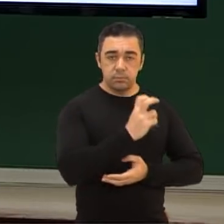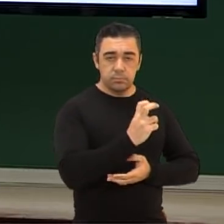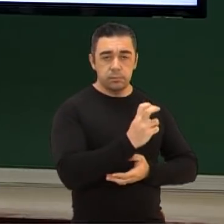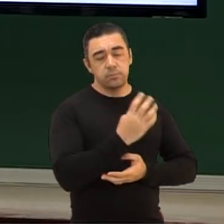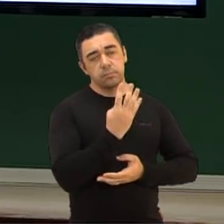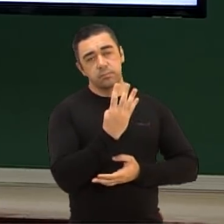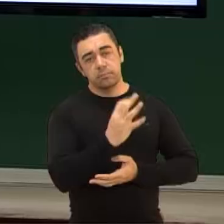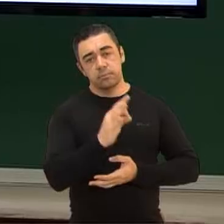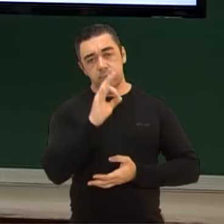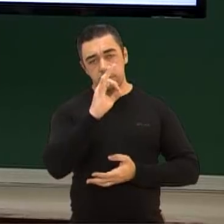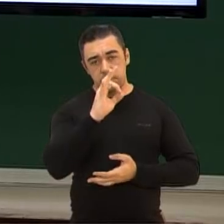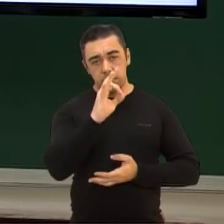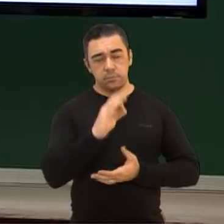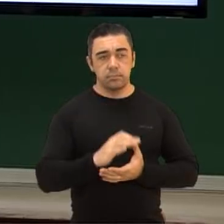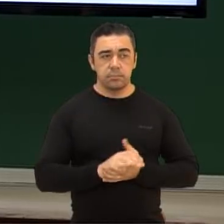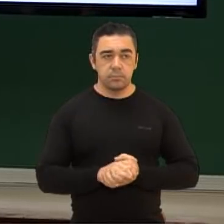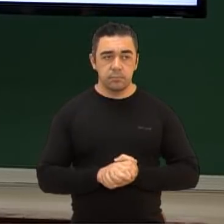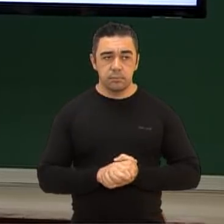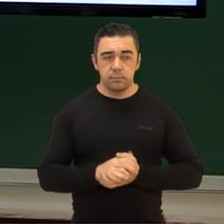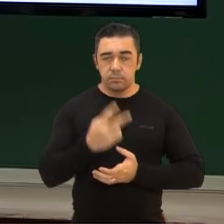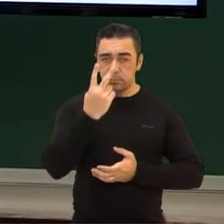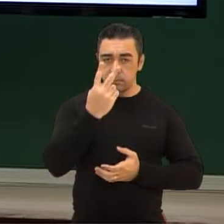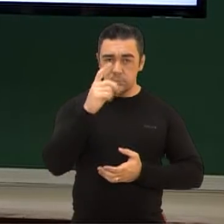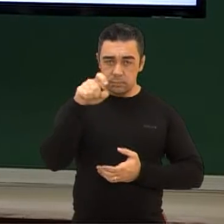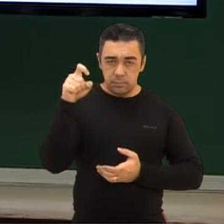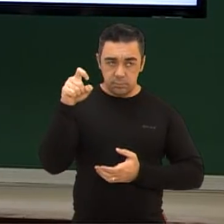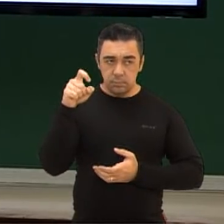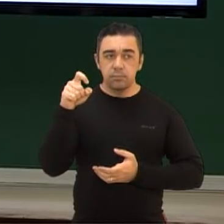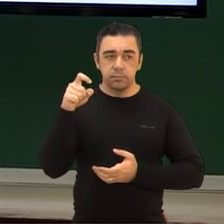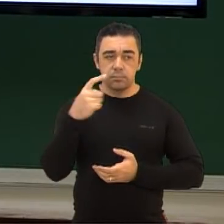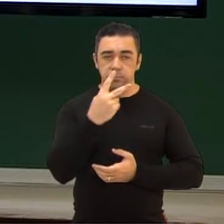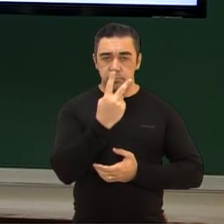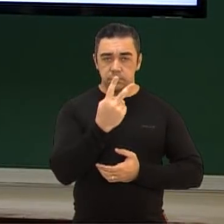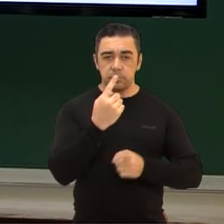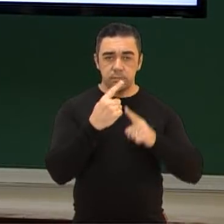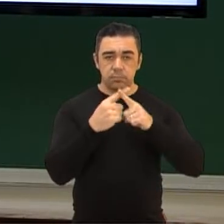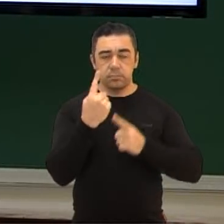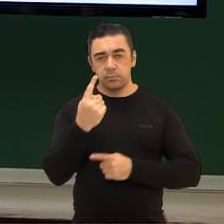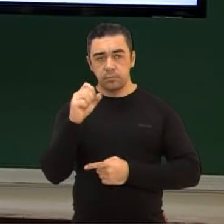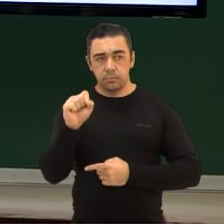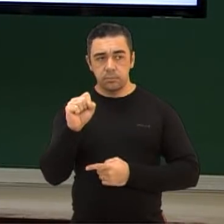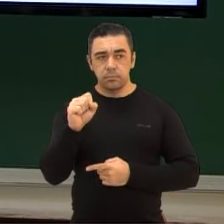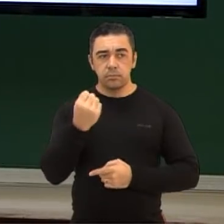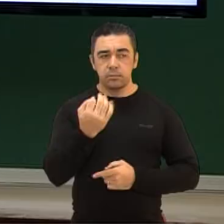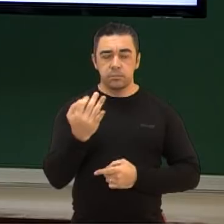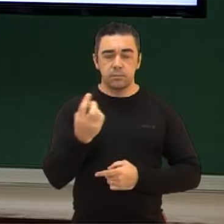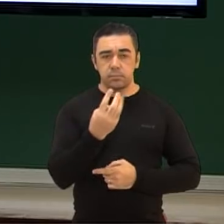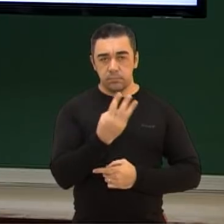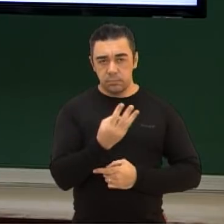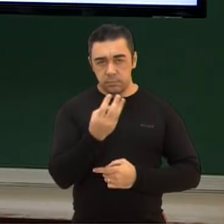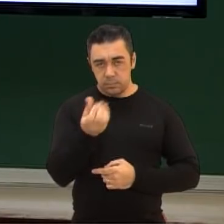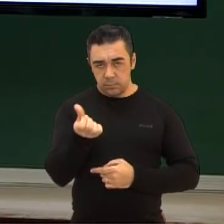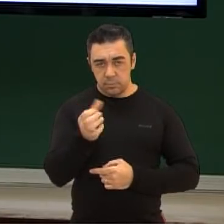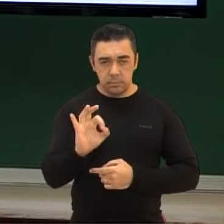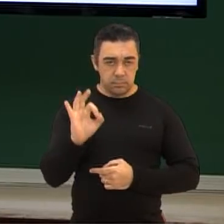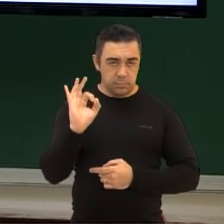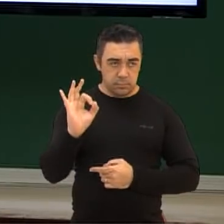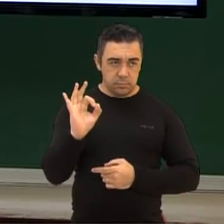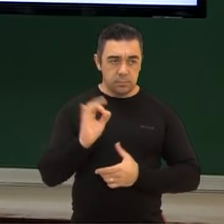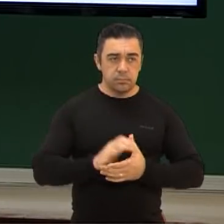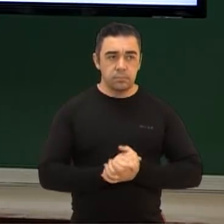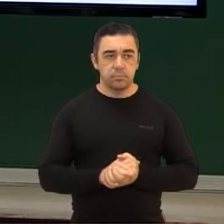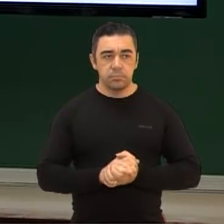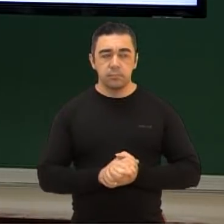é 54 graus. E 2 vezes 18, nós temos que é 36